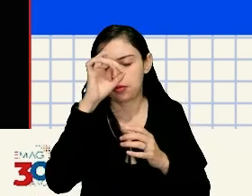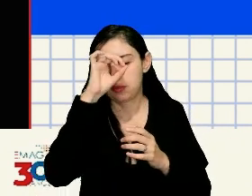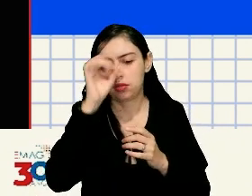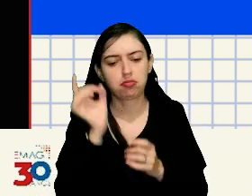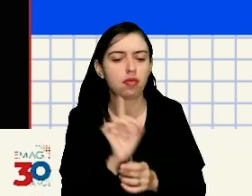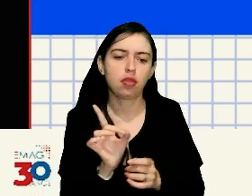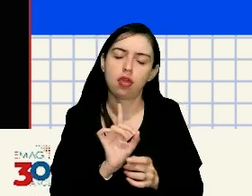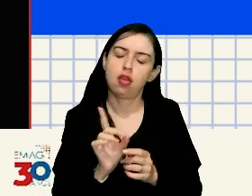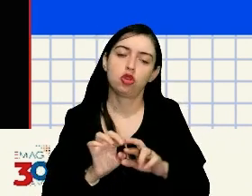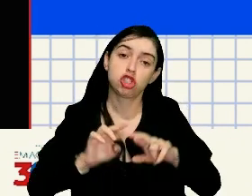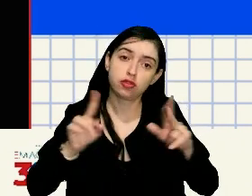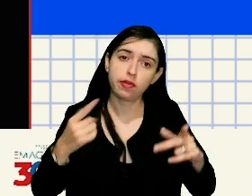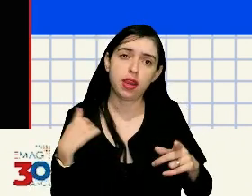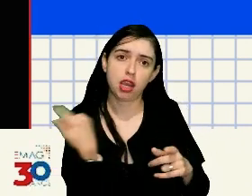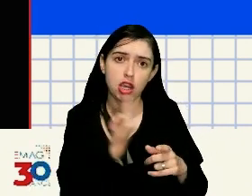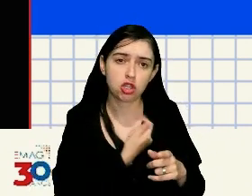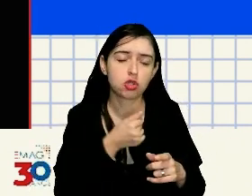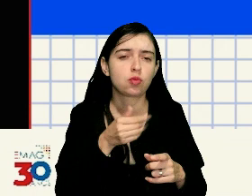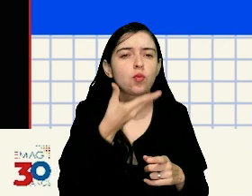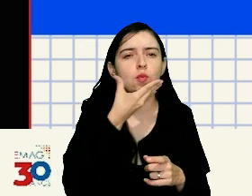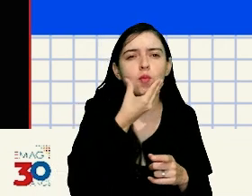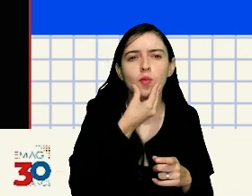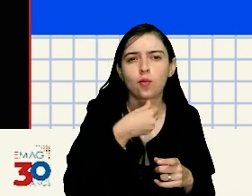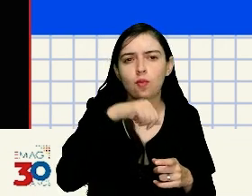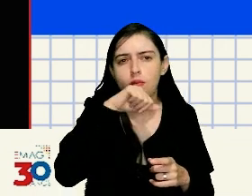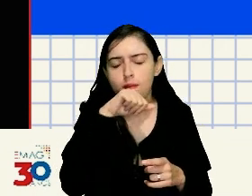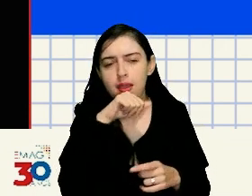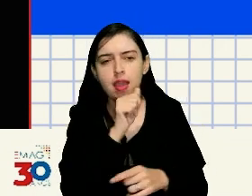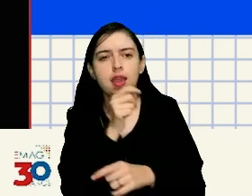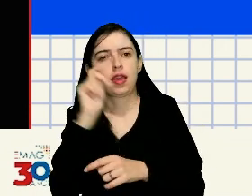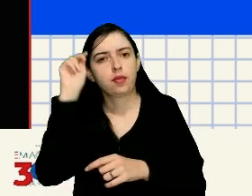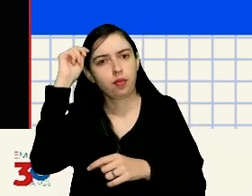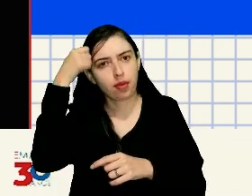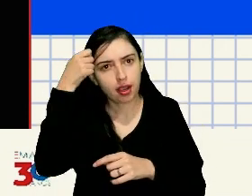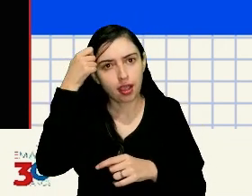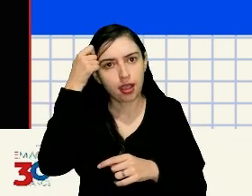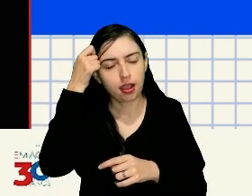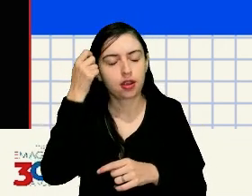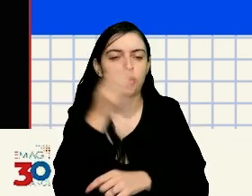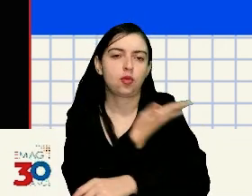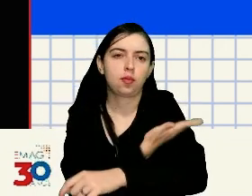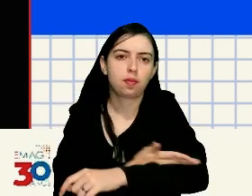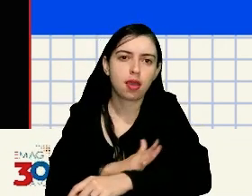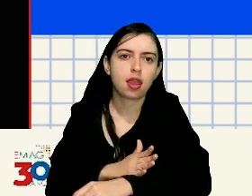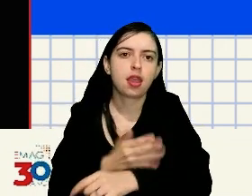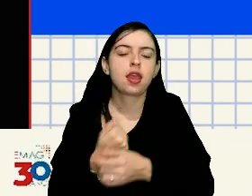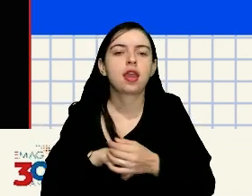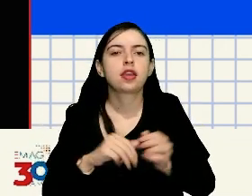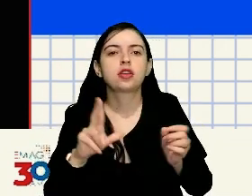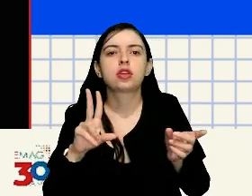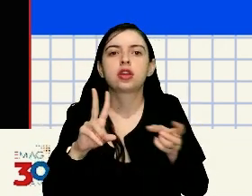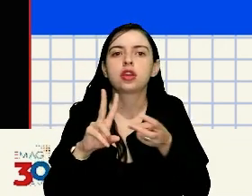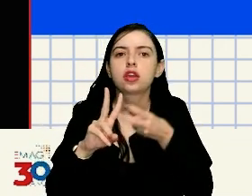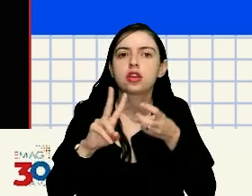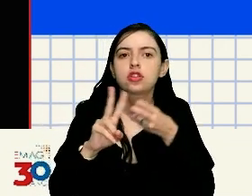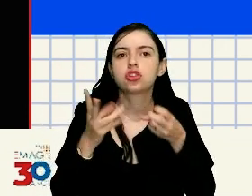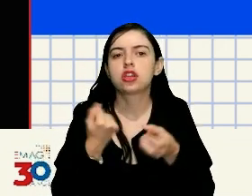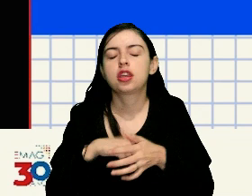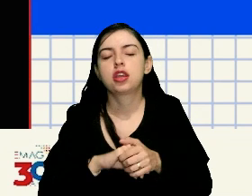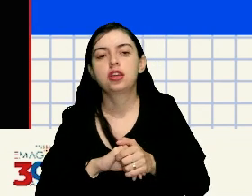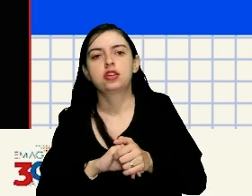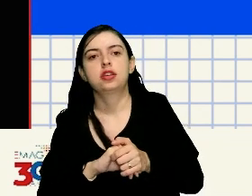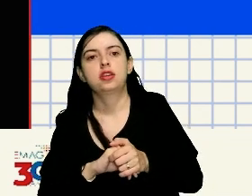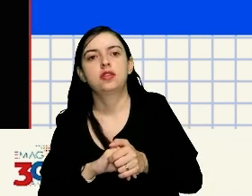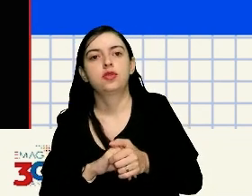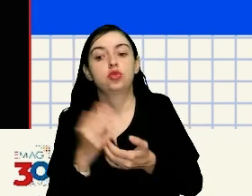temos pais pretos, pais brancos, pais indígenas, pais PCDs, pais jovens, pais velhos. Então, falar dessa pluralidade na